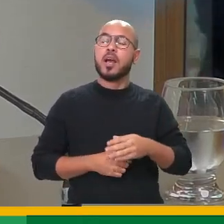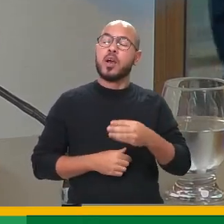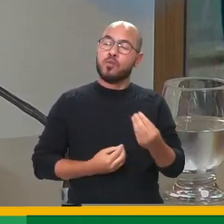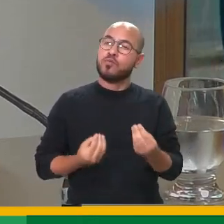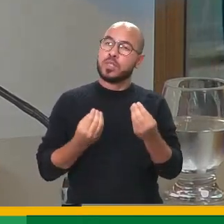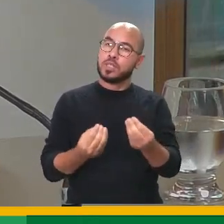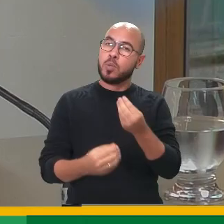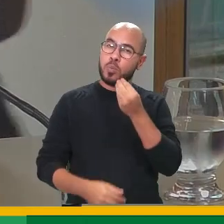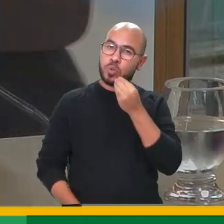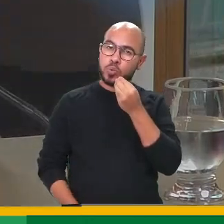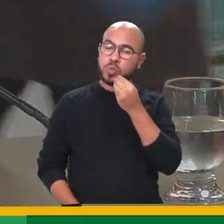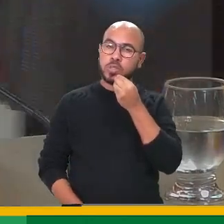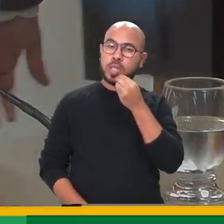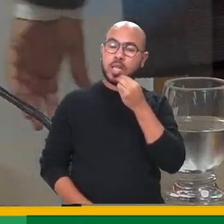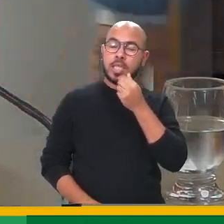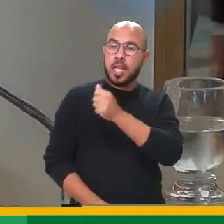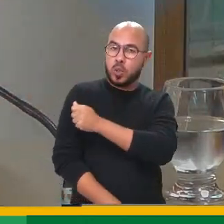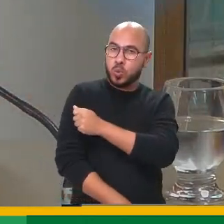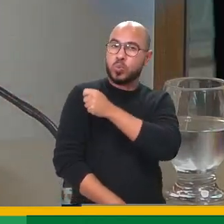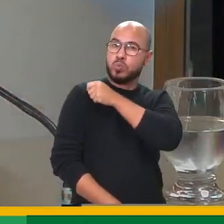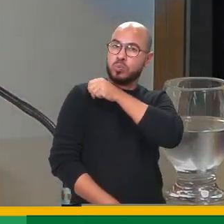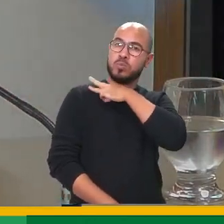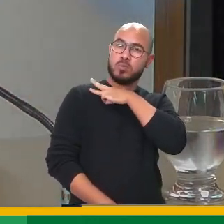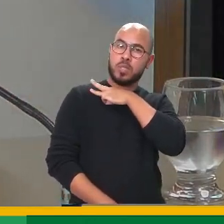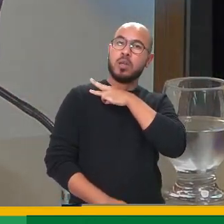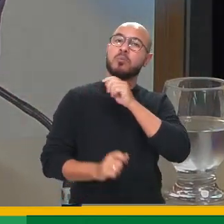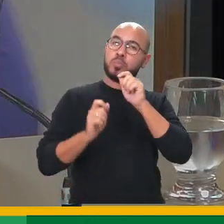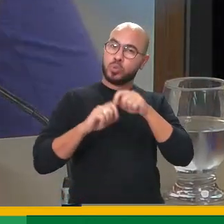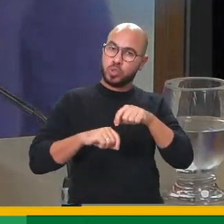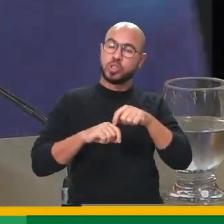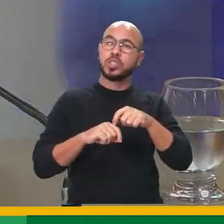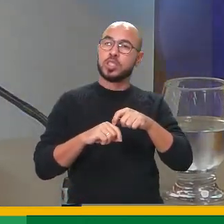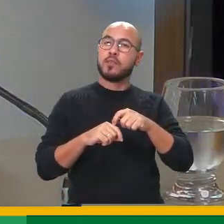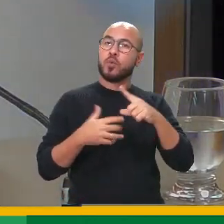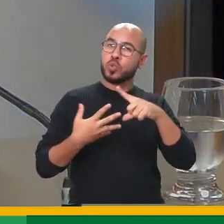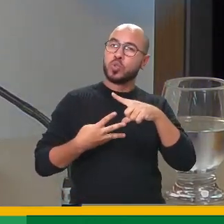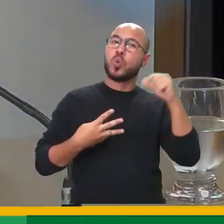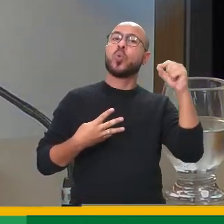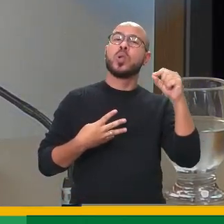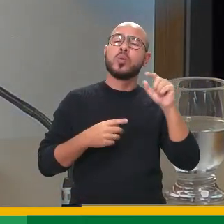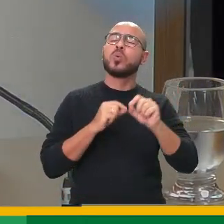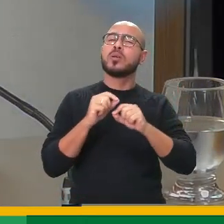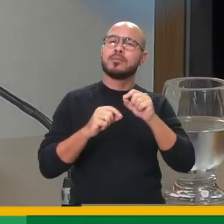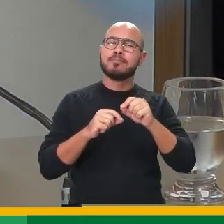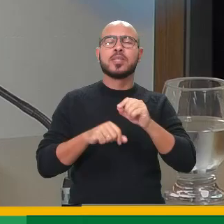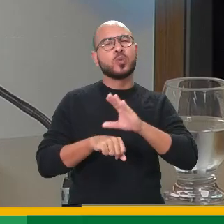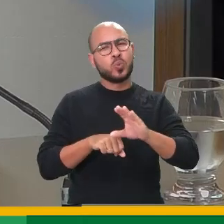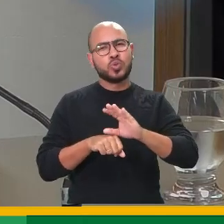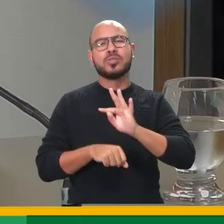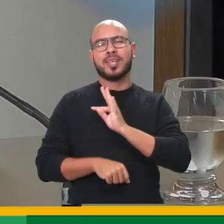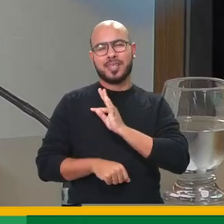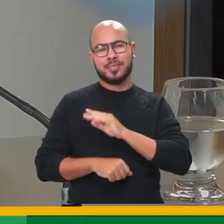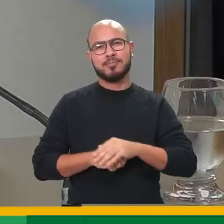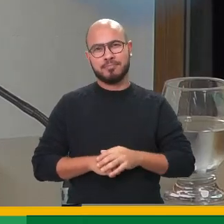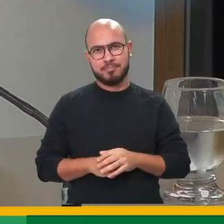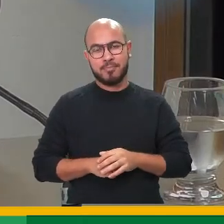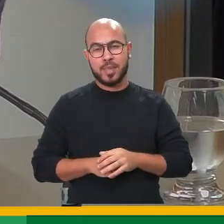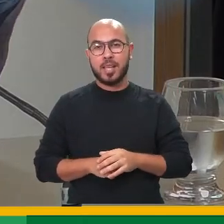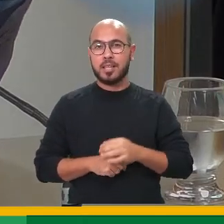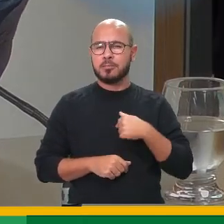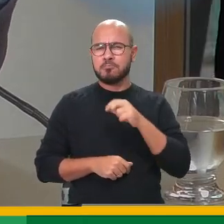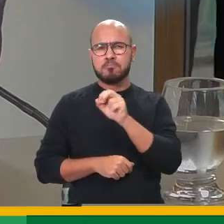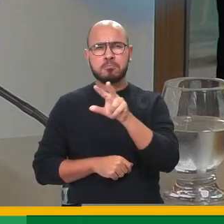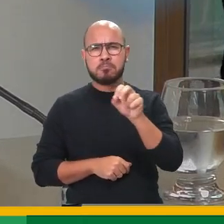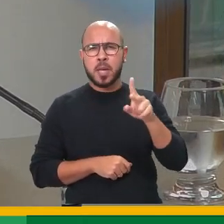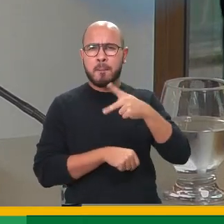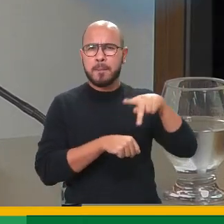alunos do ensino médio ter a opção além do ensino regular a opção do curso técnico eh e a gente vê isso em vários países